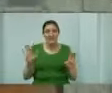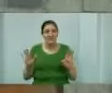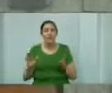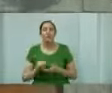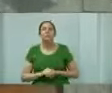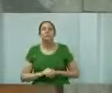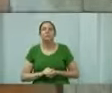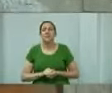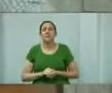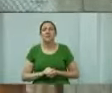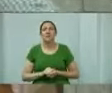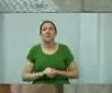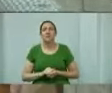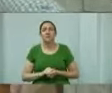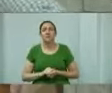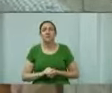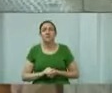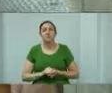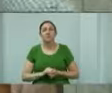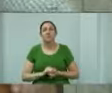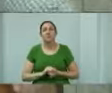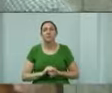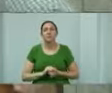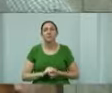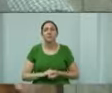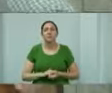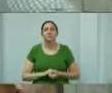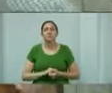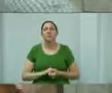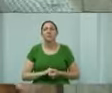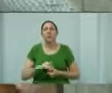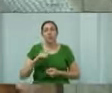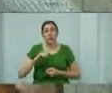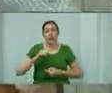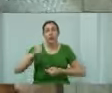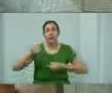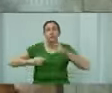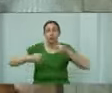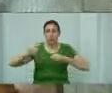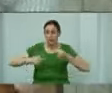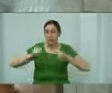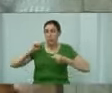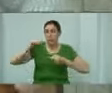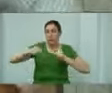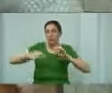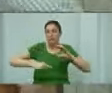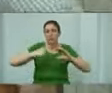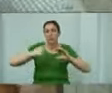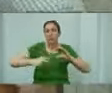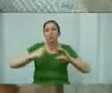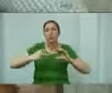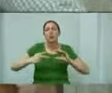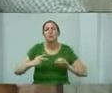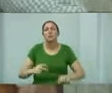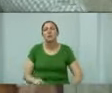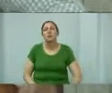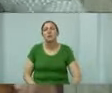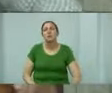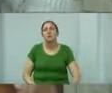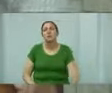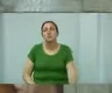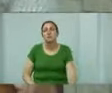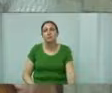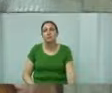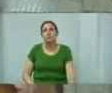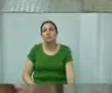nós vamos, e logicamente que vai ser tratado aqui, vereadores, vai ser, sempre foi e sempre vai continuar sendo aqui o grande